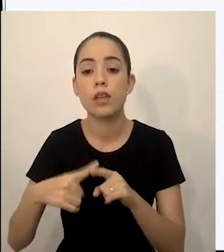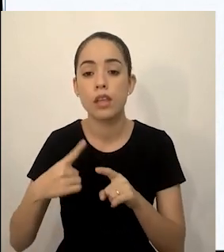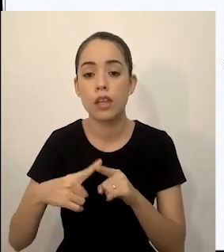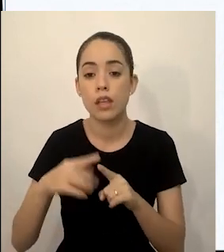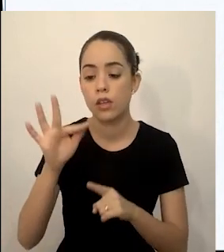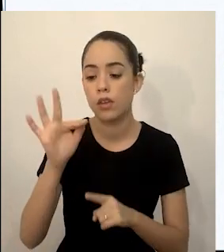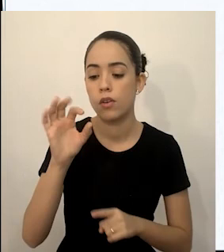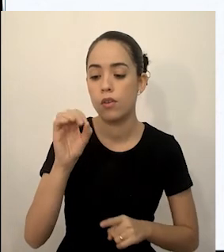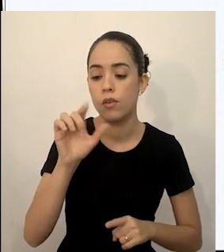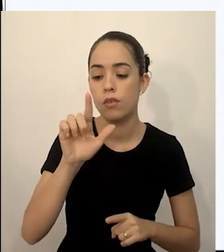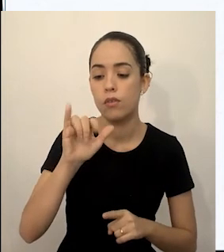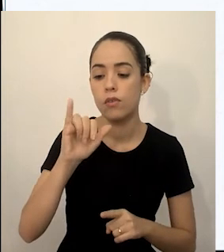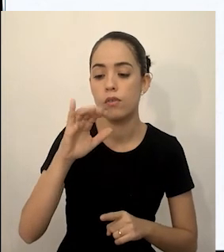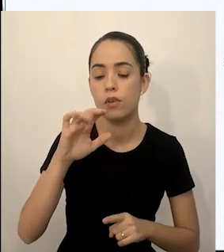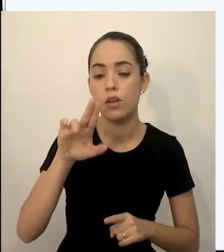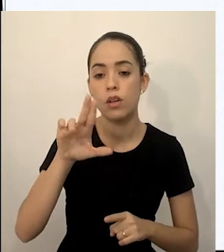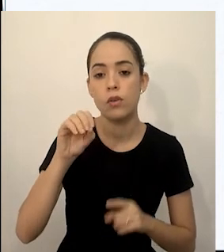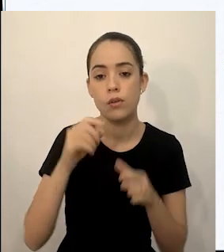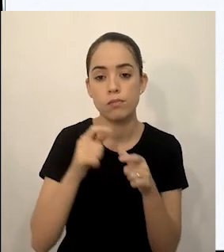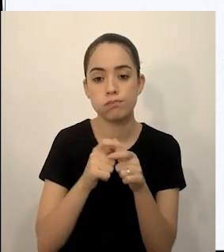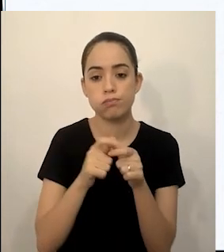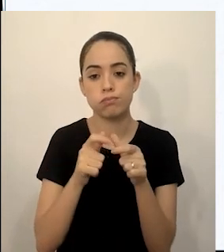dos folículos.